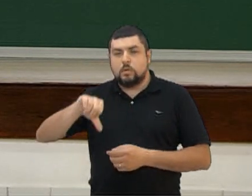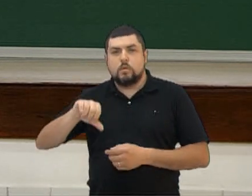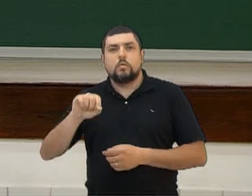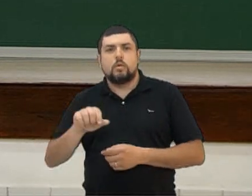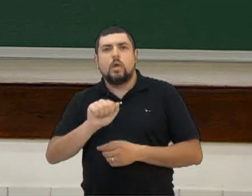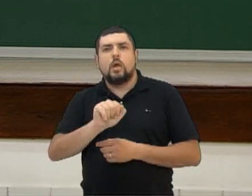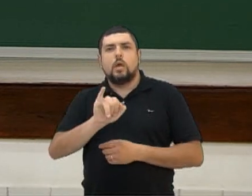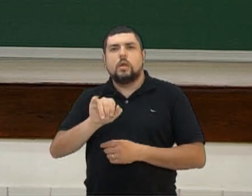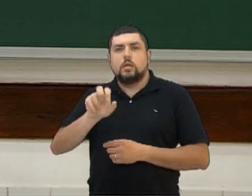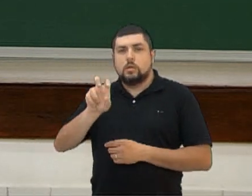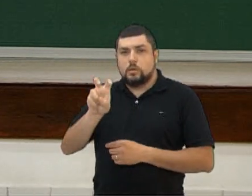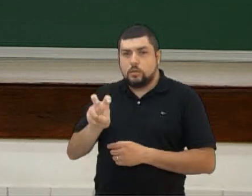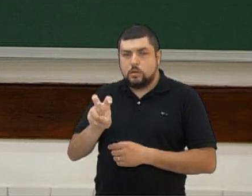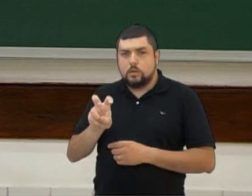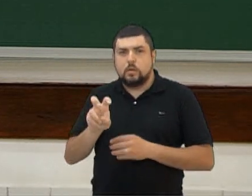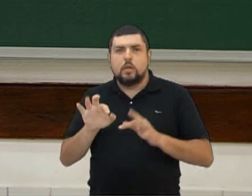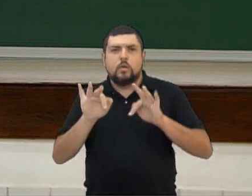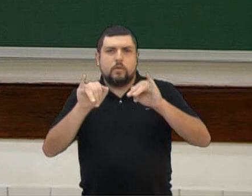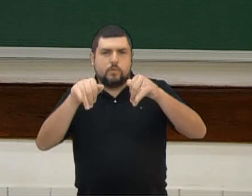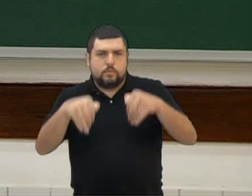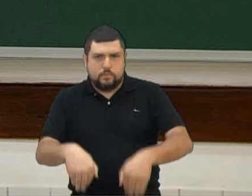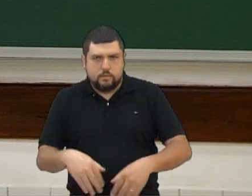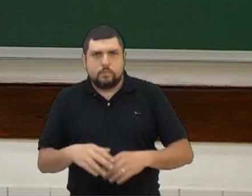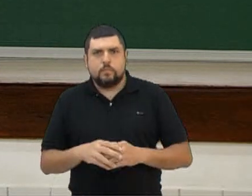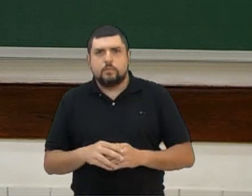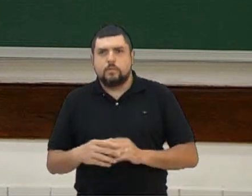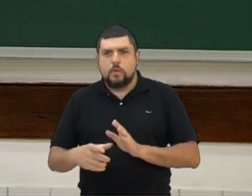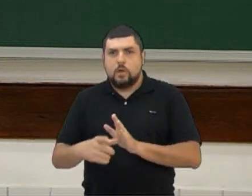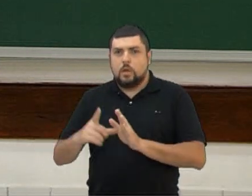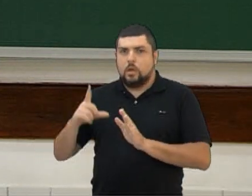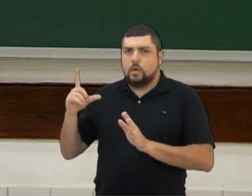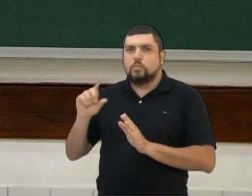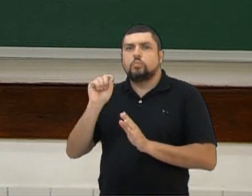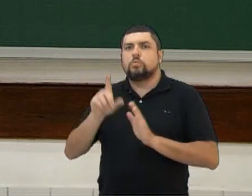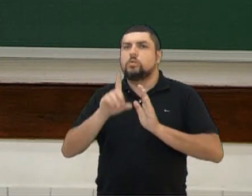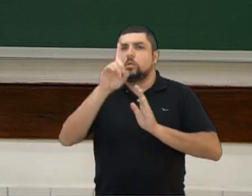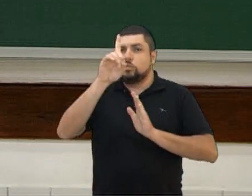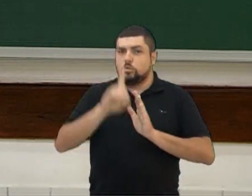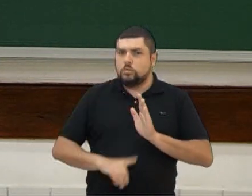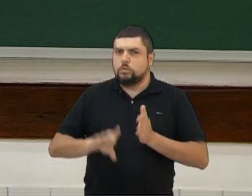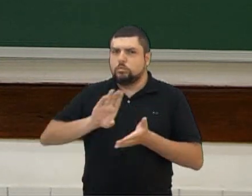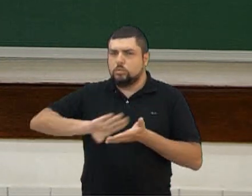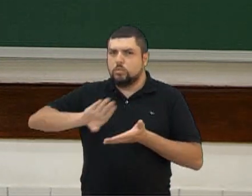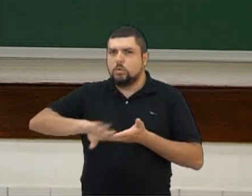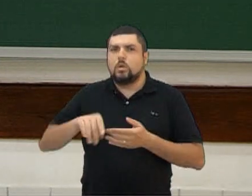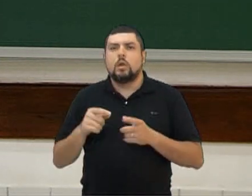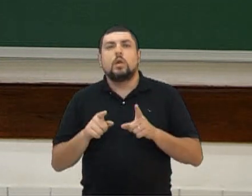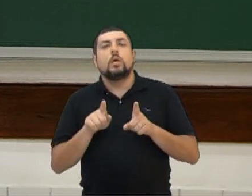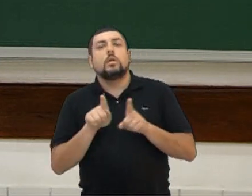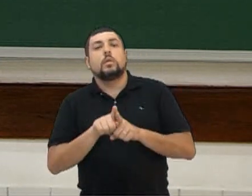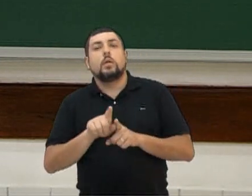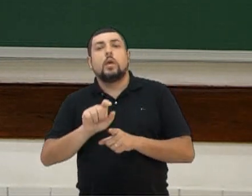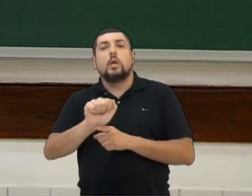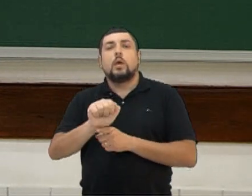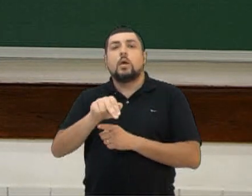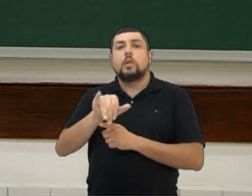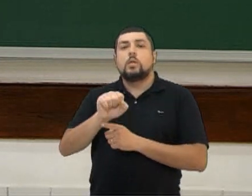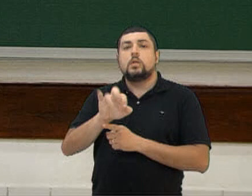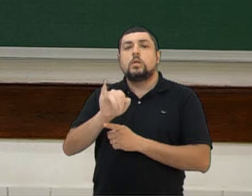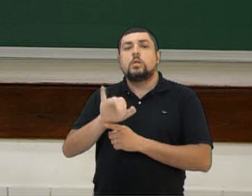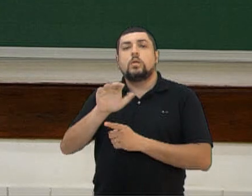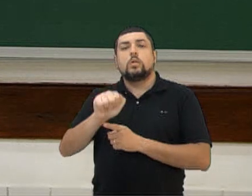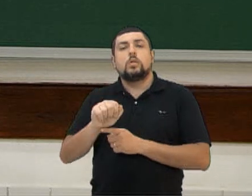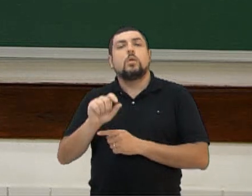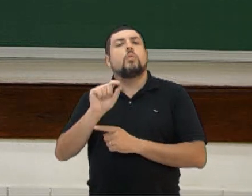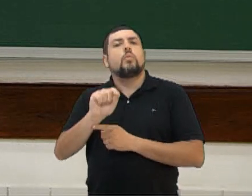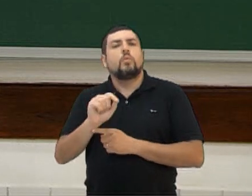número 5, que era aquele ato bastante comprometedor dos direitos da população, e a gente tem a anistia, o perdão aos